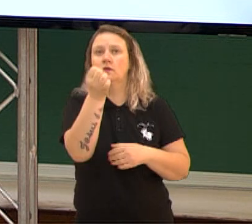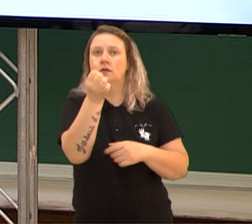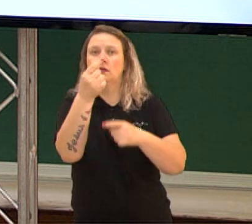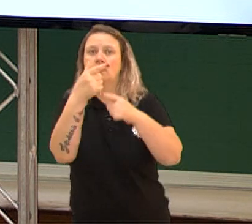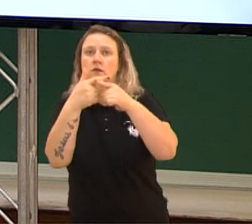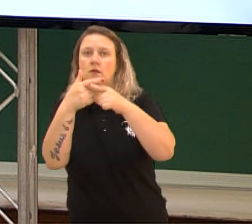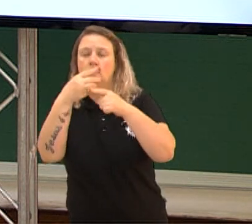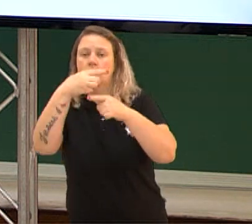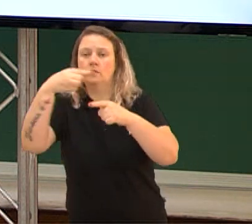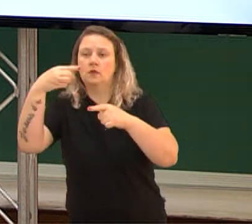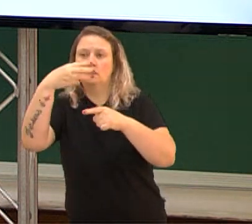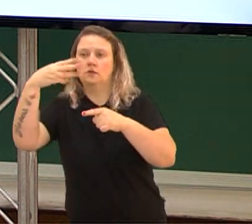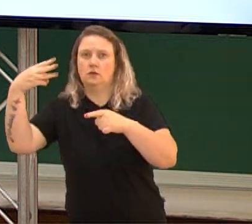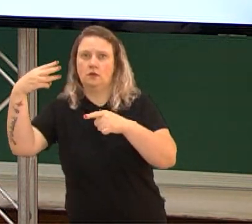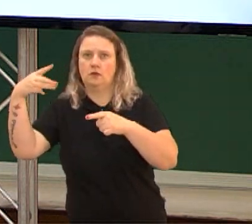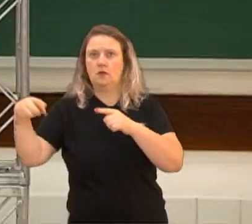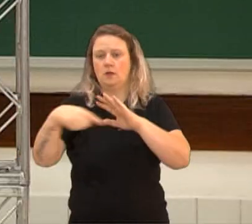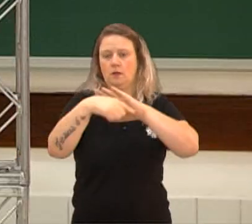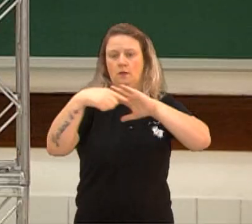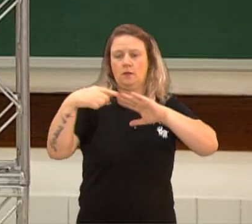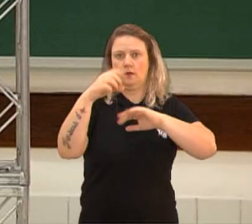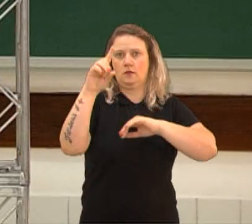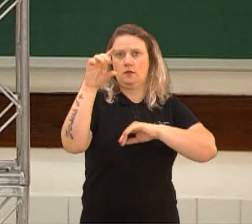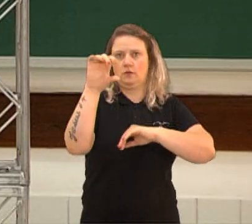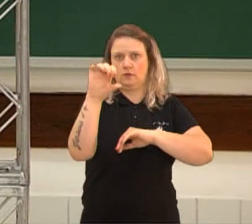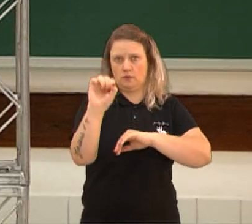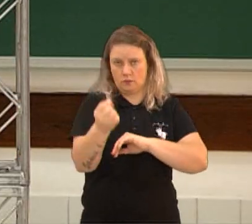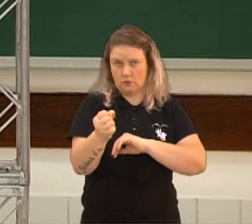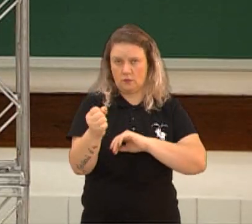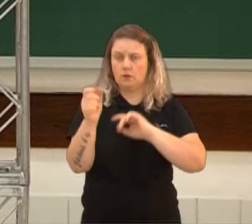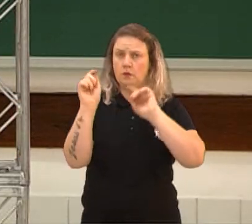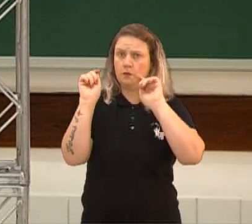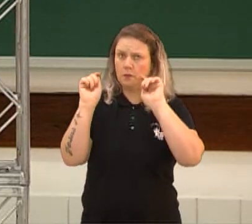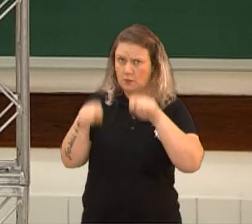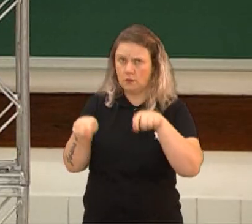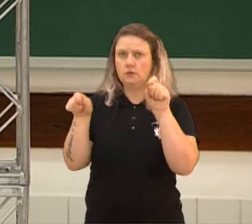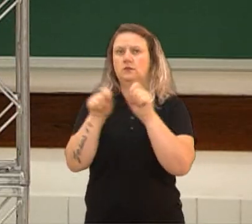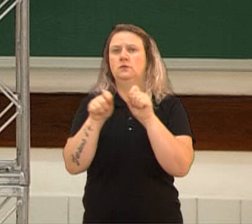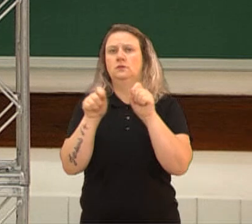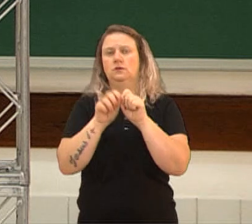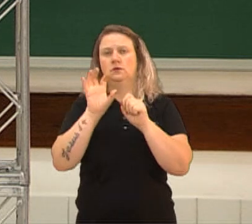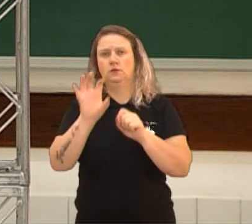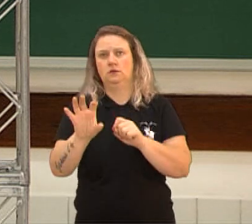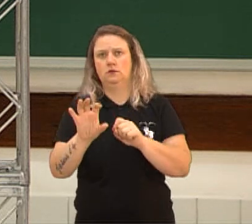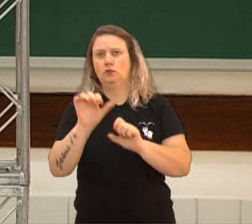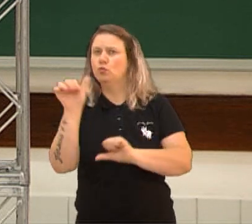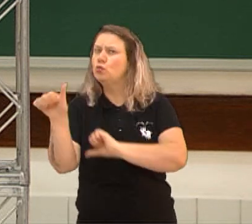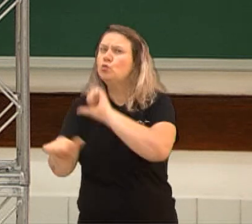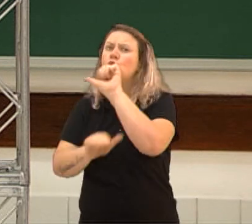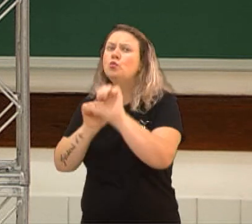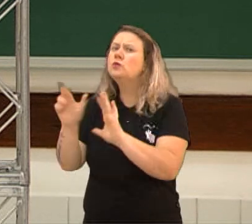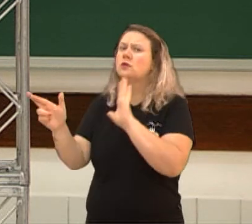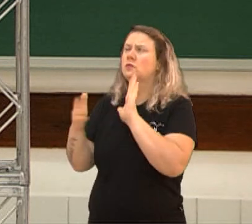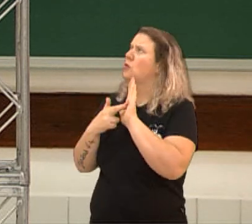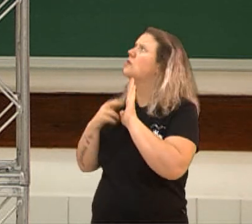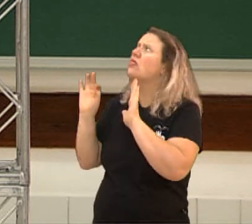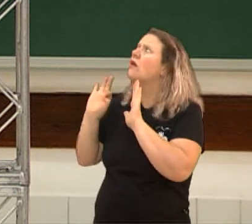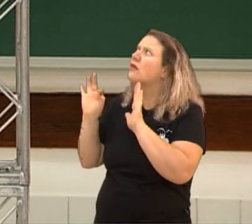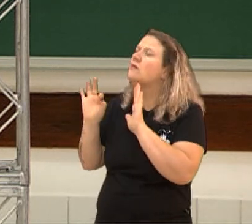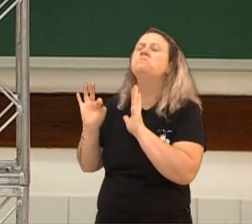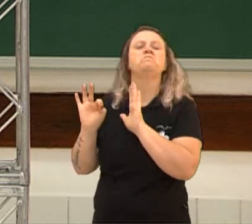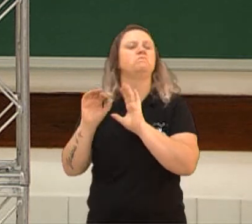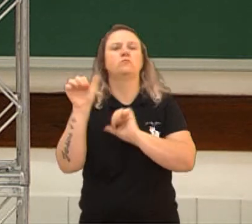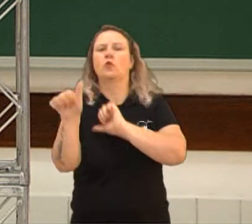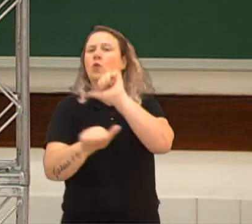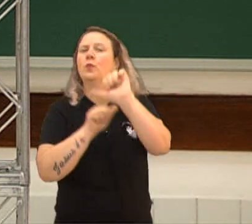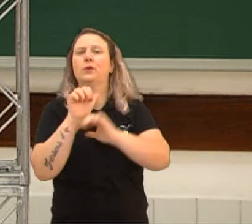vezes menos 3 dá menos 18. Você pode fazer isso, professor? Posso. Não vai mudar o resultado? Não vai mudar o resultado. Você poderia